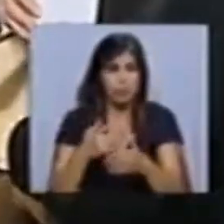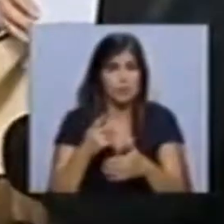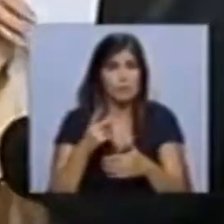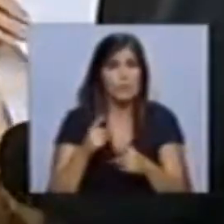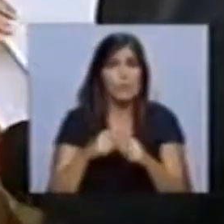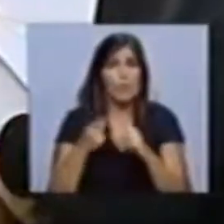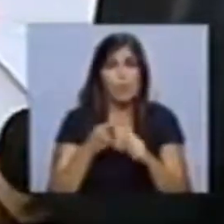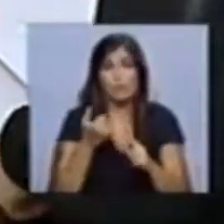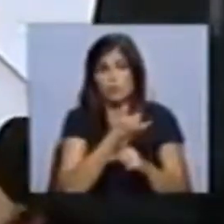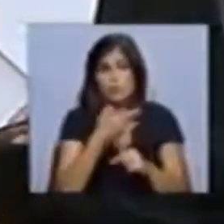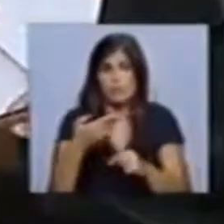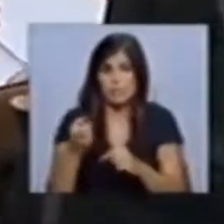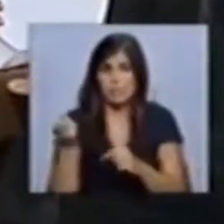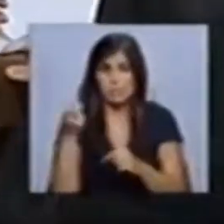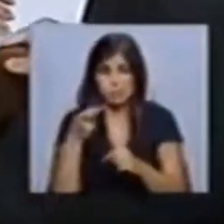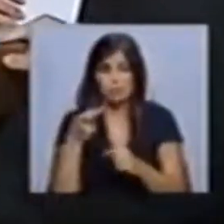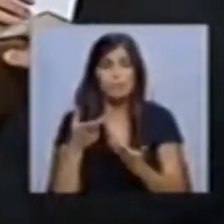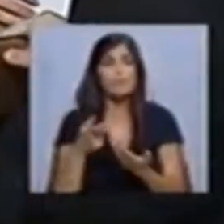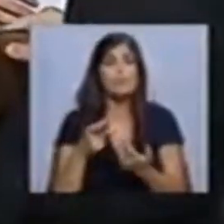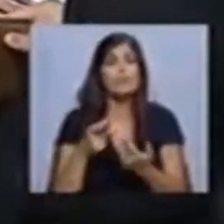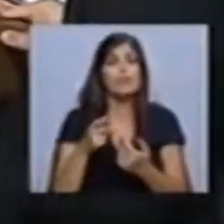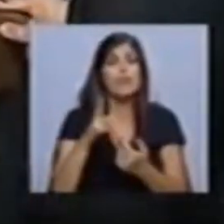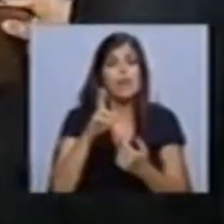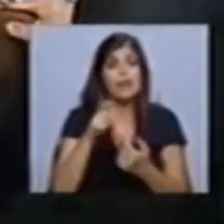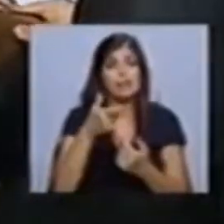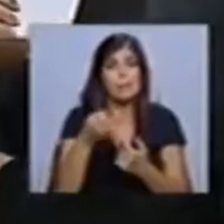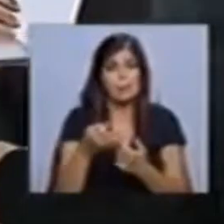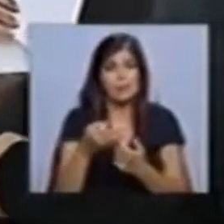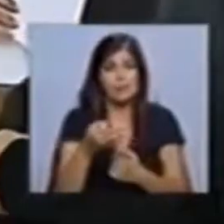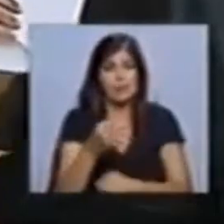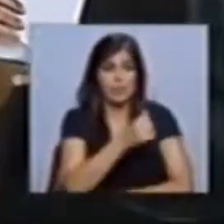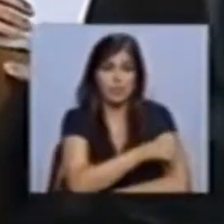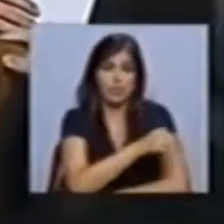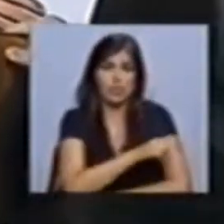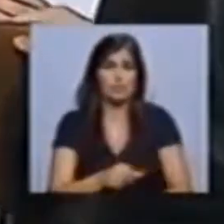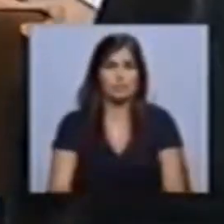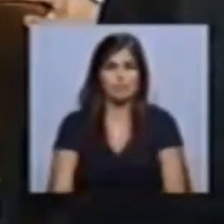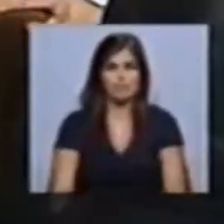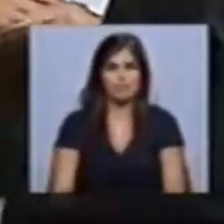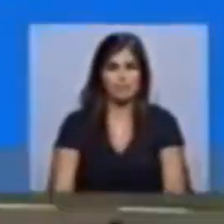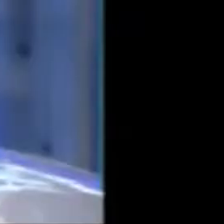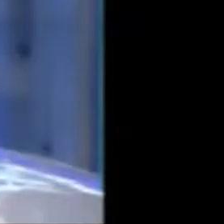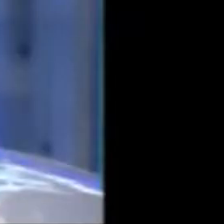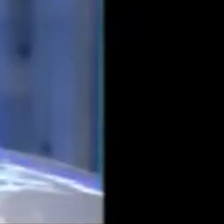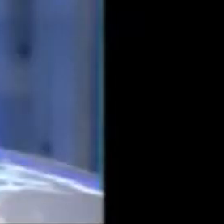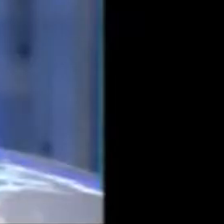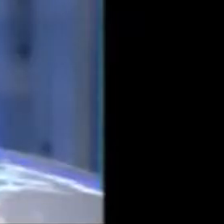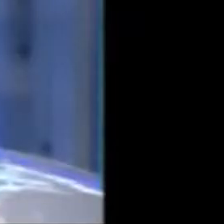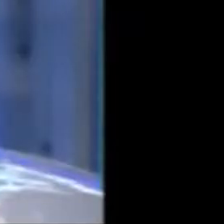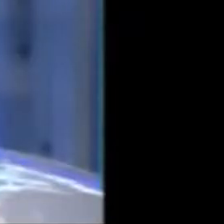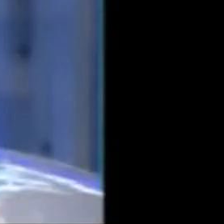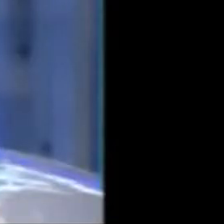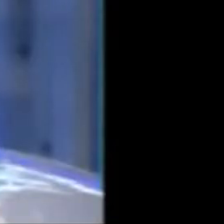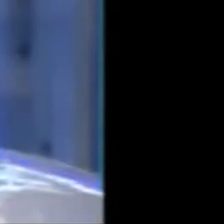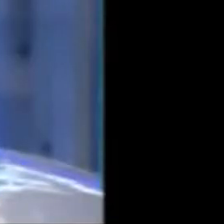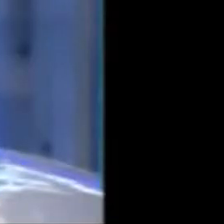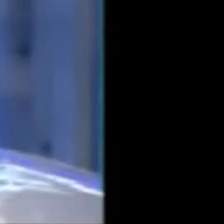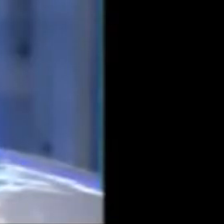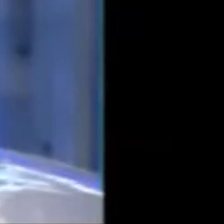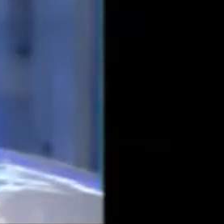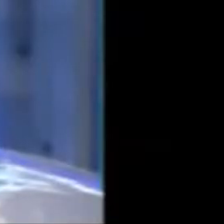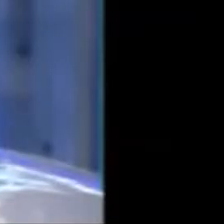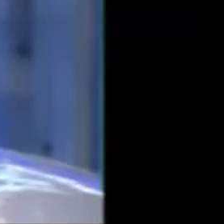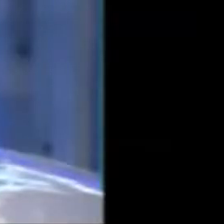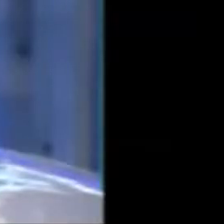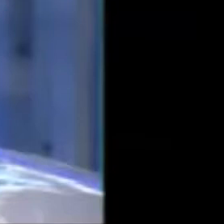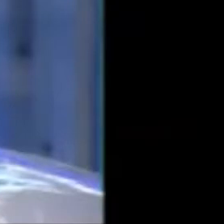2017. Luís Maia e André Veloso, a RTP, no Rio de Janeiro. Os atrativos, além do idioma, são